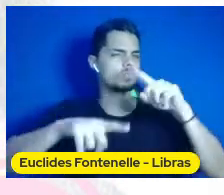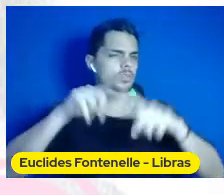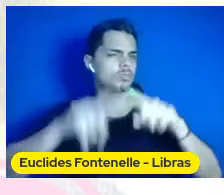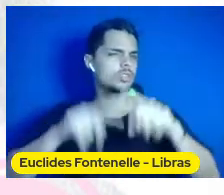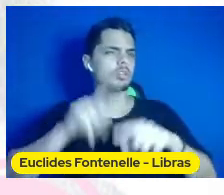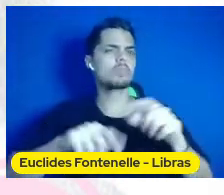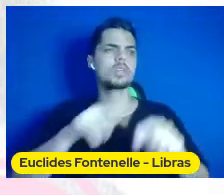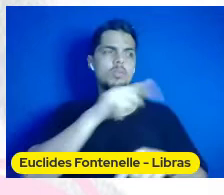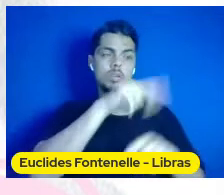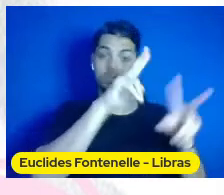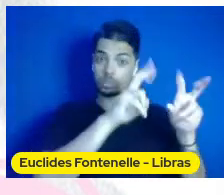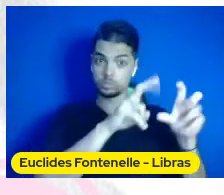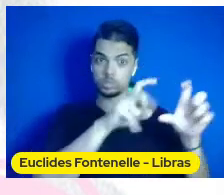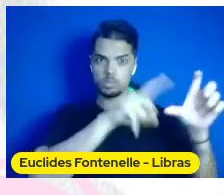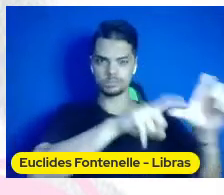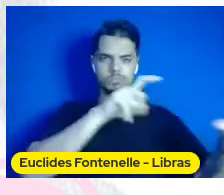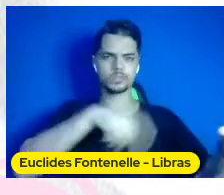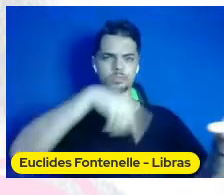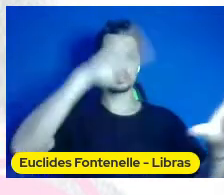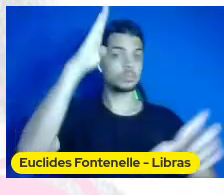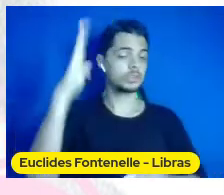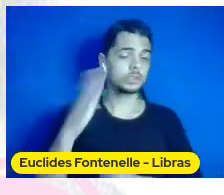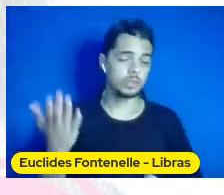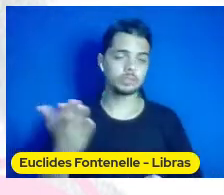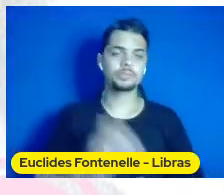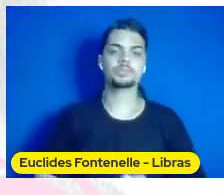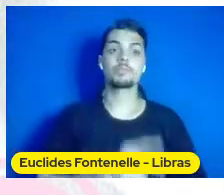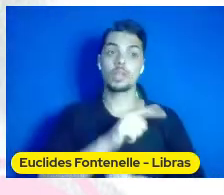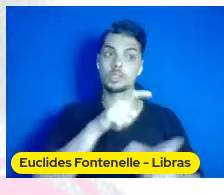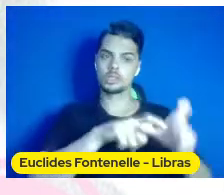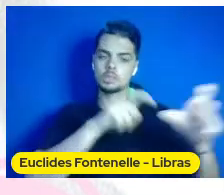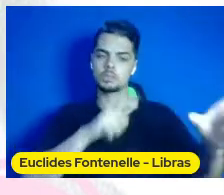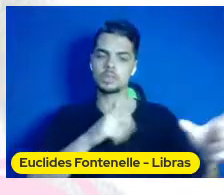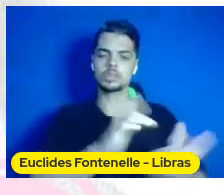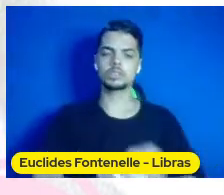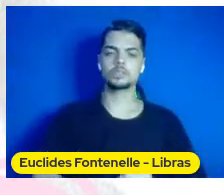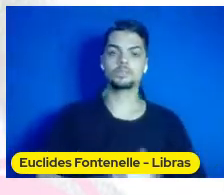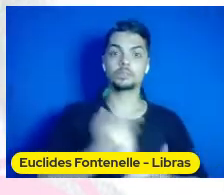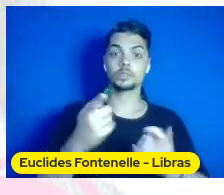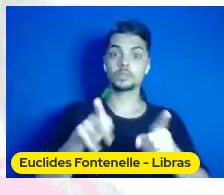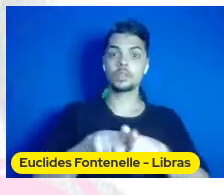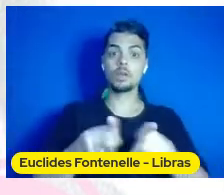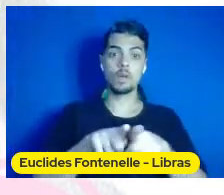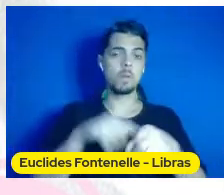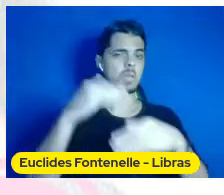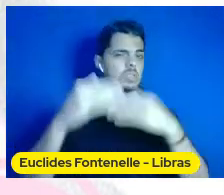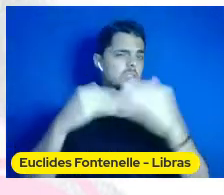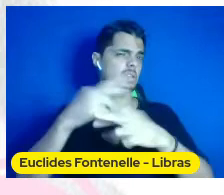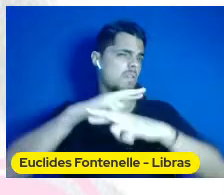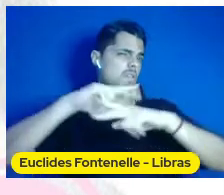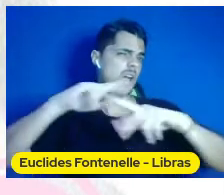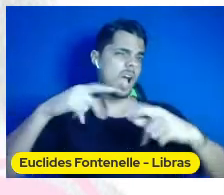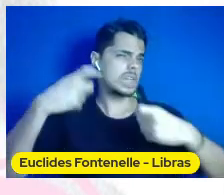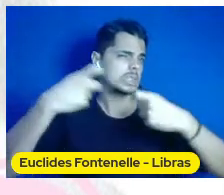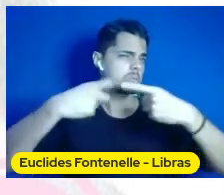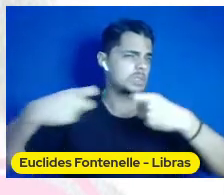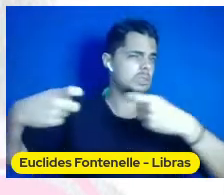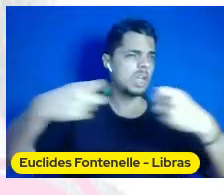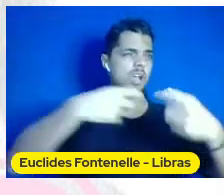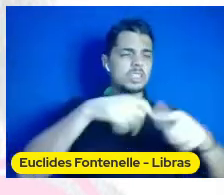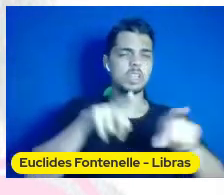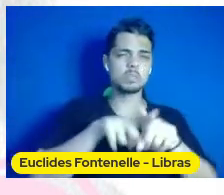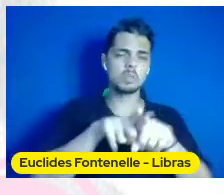de Brasil, né? Sobre os 200 anos da independência do Brasil e os seus desdobramentos, analisados